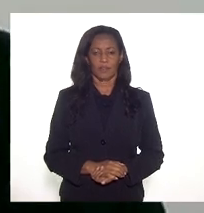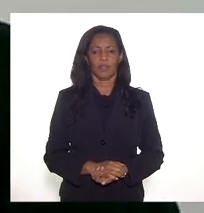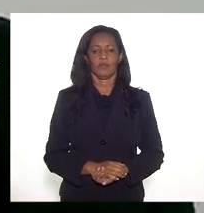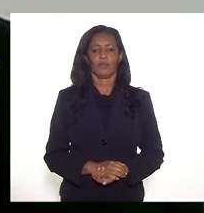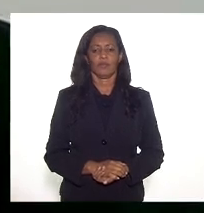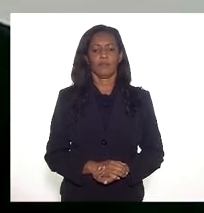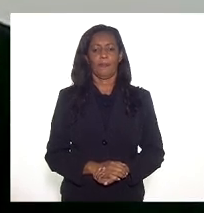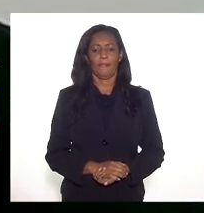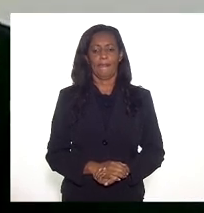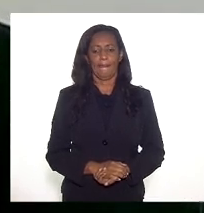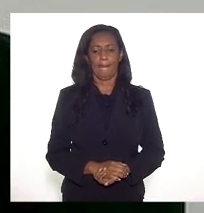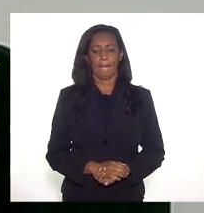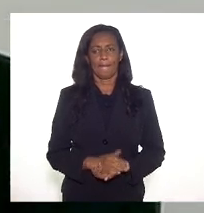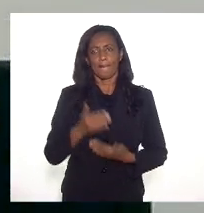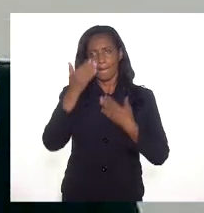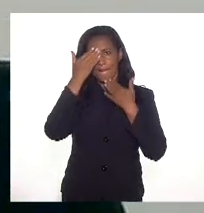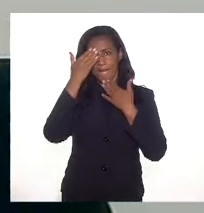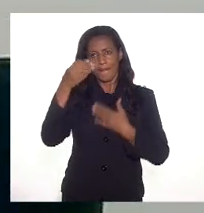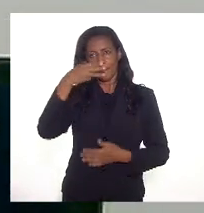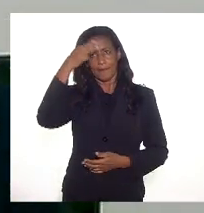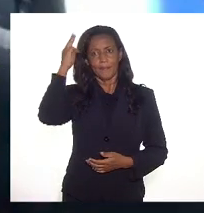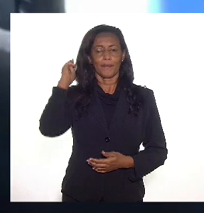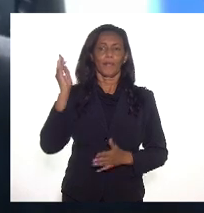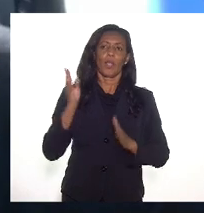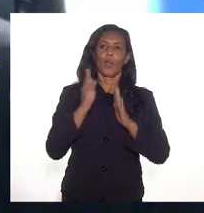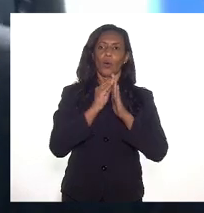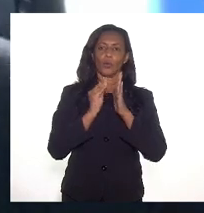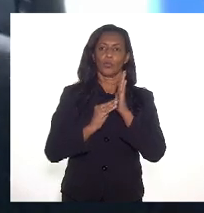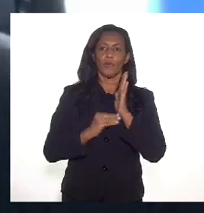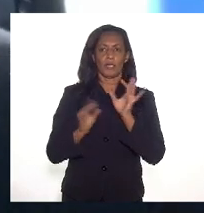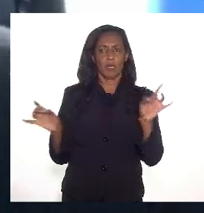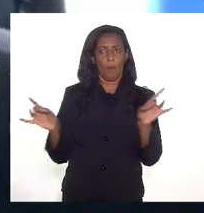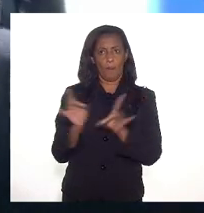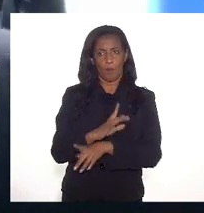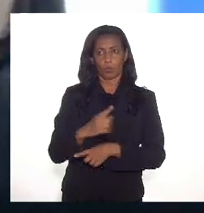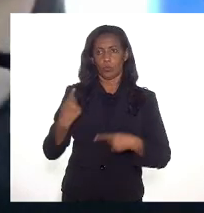presença aqui. Obrigado, deputado Márcio Pacheco. Com os pareceres emitidos,